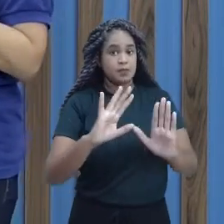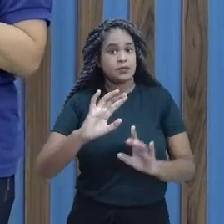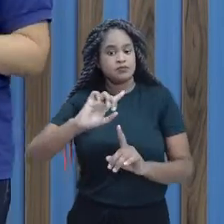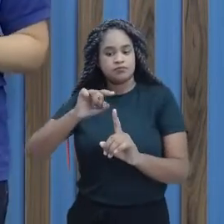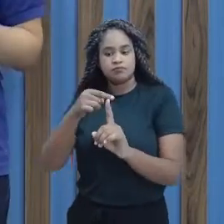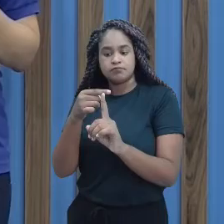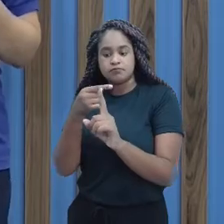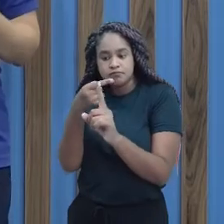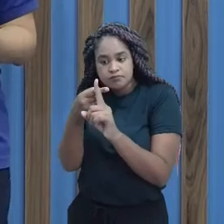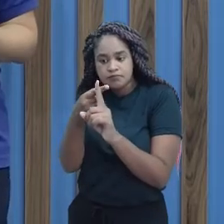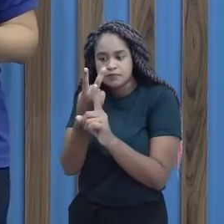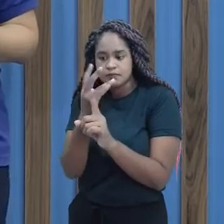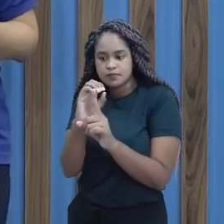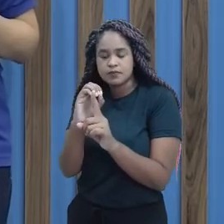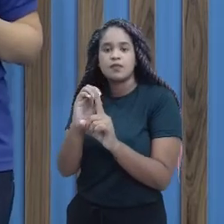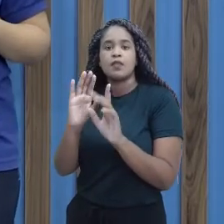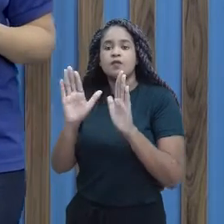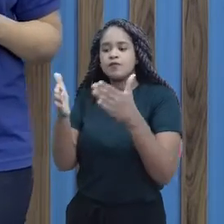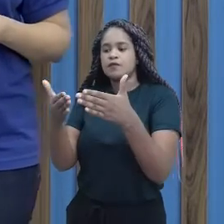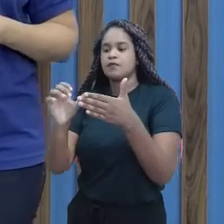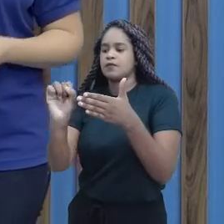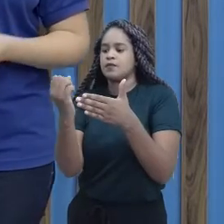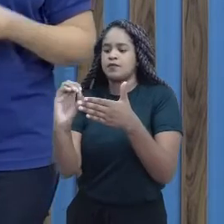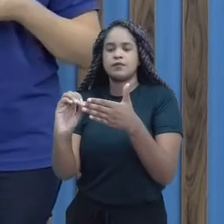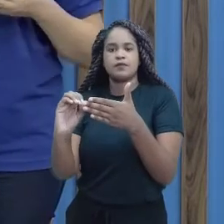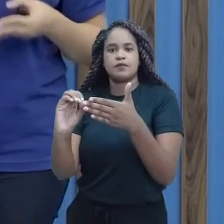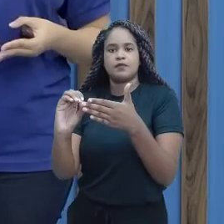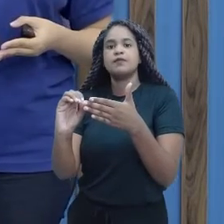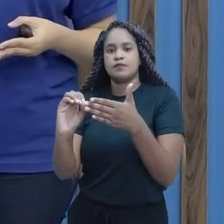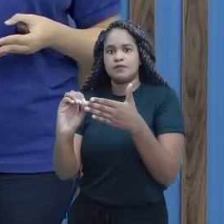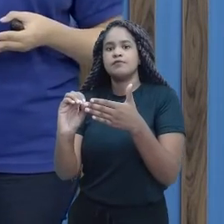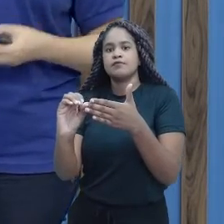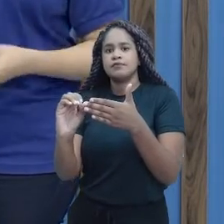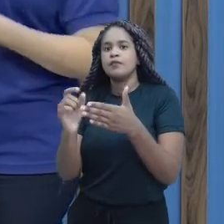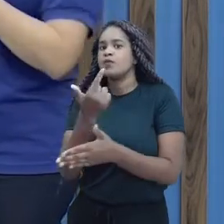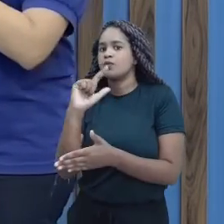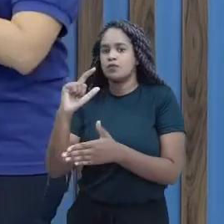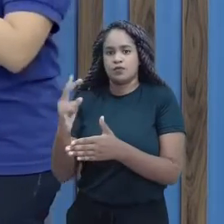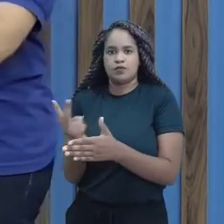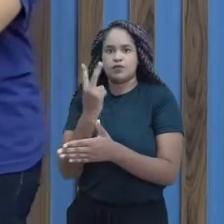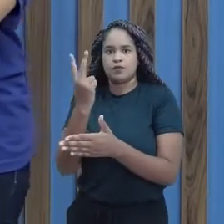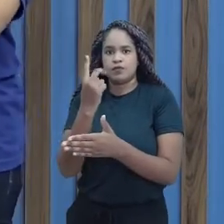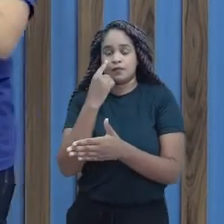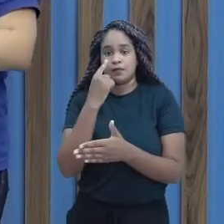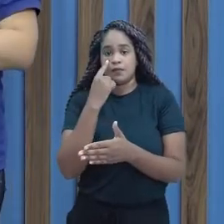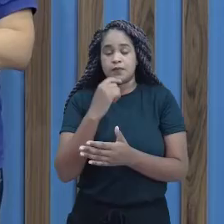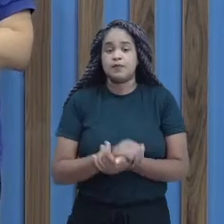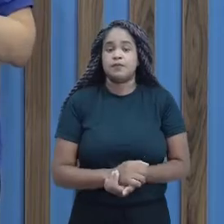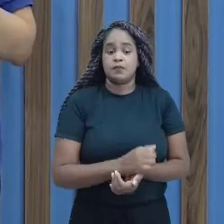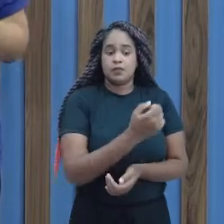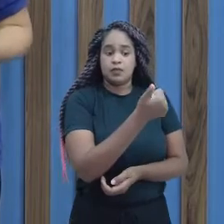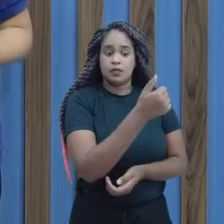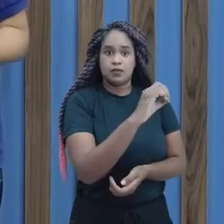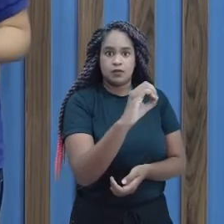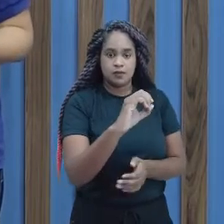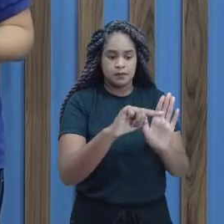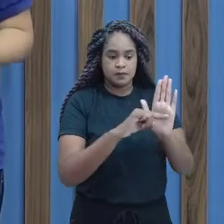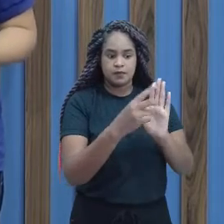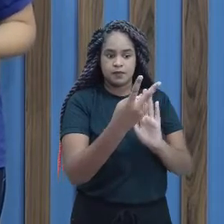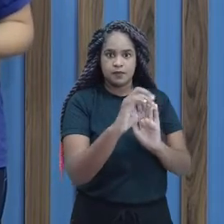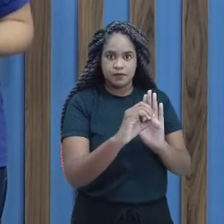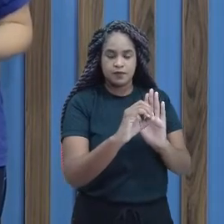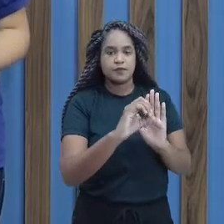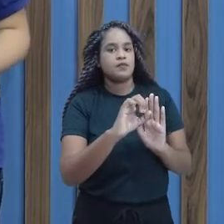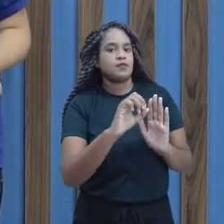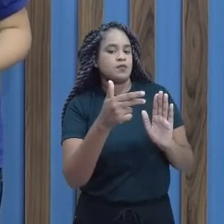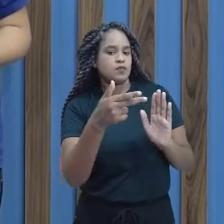20% que foi acrescido, ele foi acrescido do valor 80, né? Porque 100 menos o 20 deu o 80. E